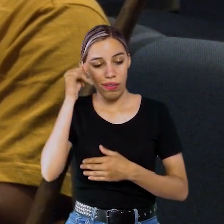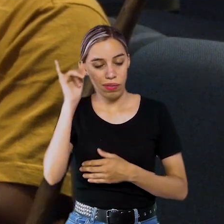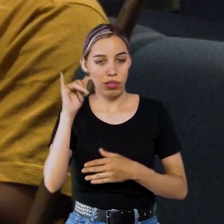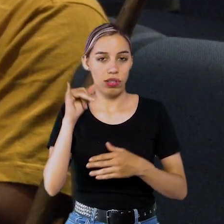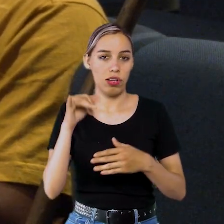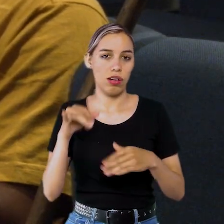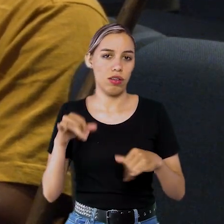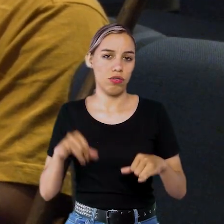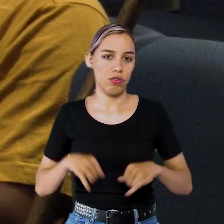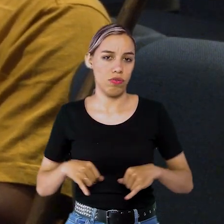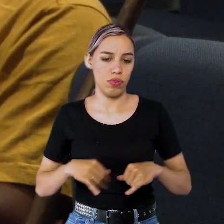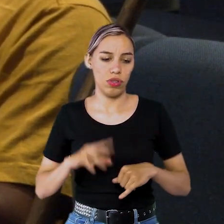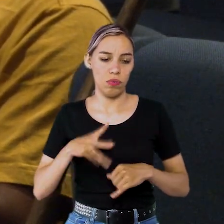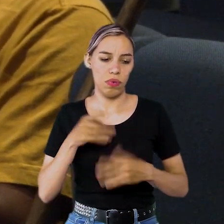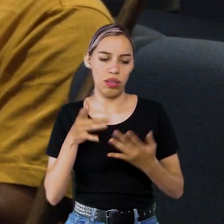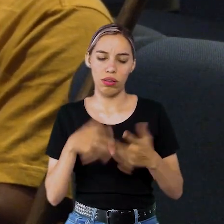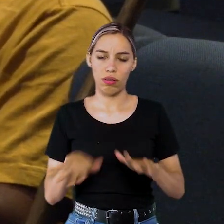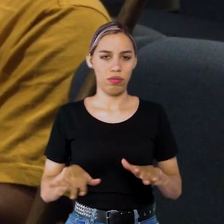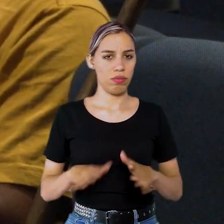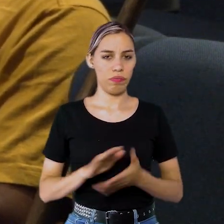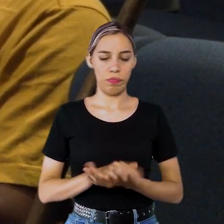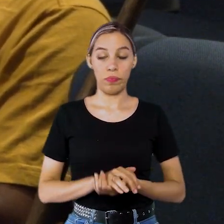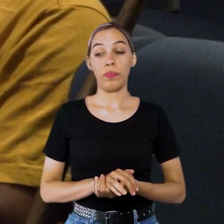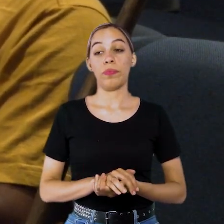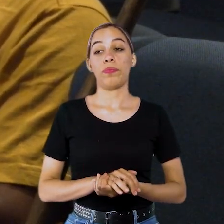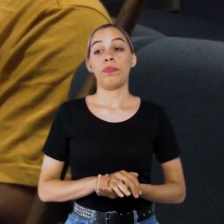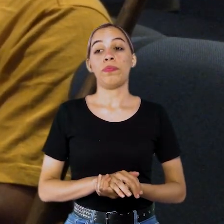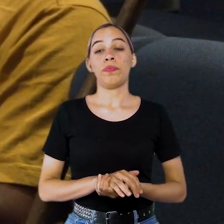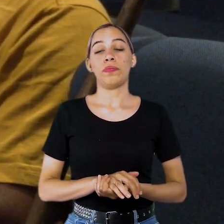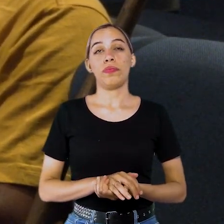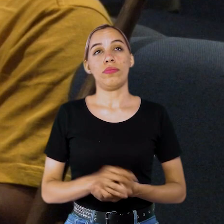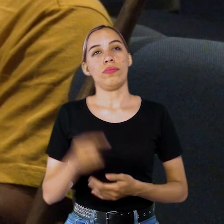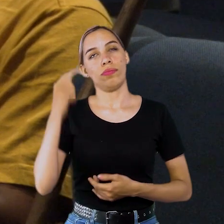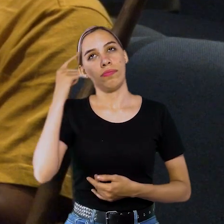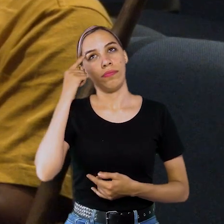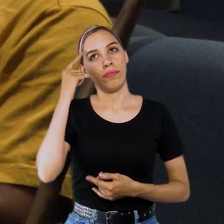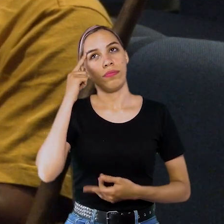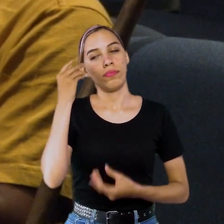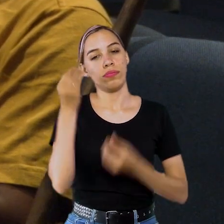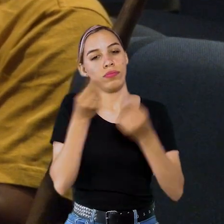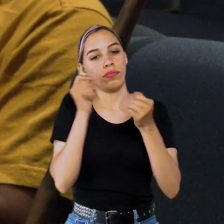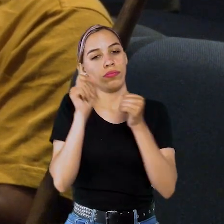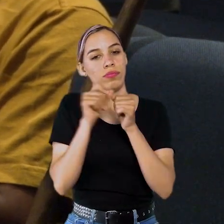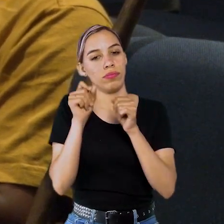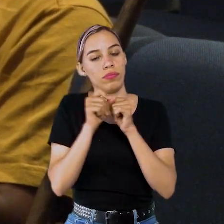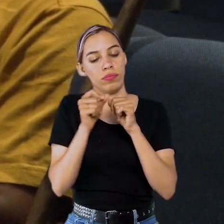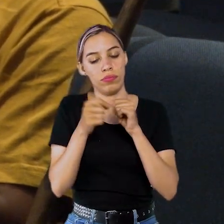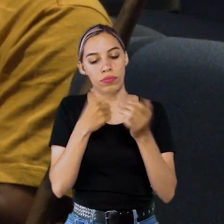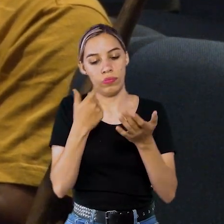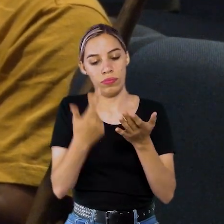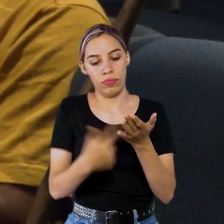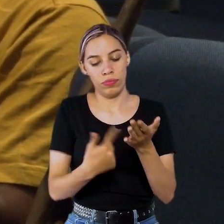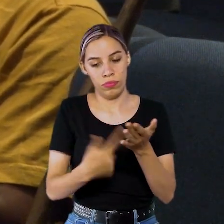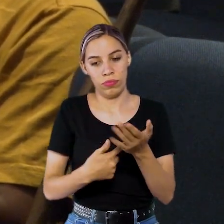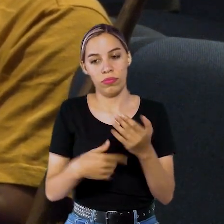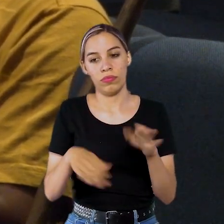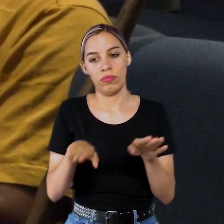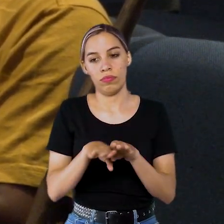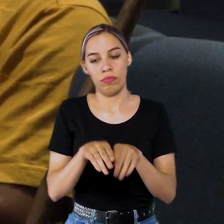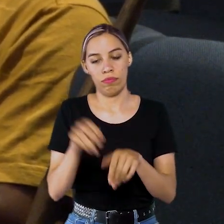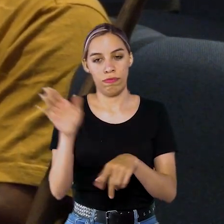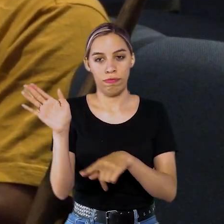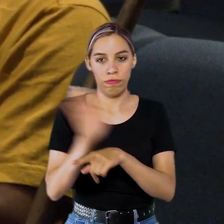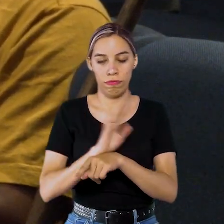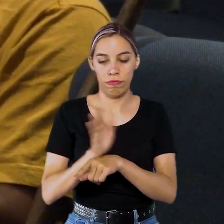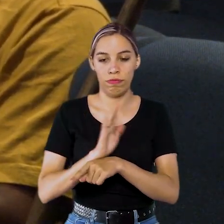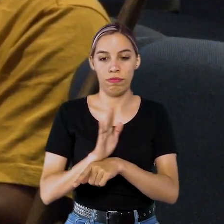né? Então, eu fiquei pensando muito nisso, como fazer com que os livros, o